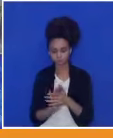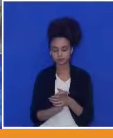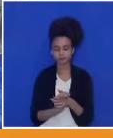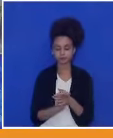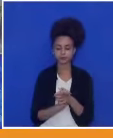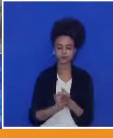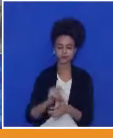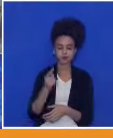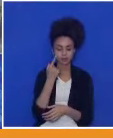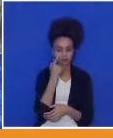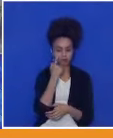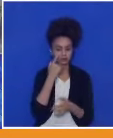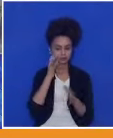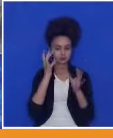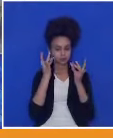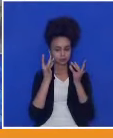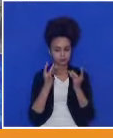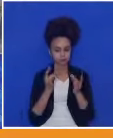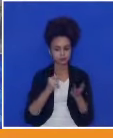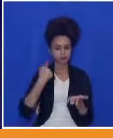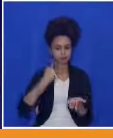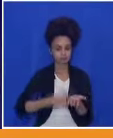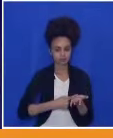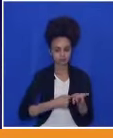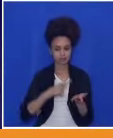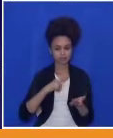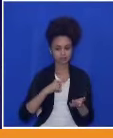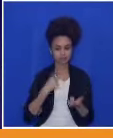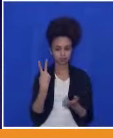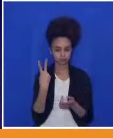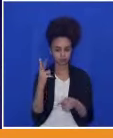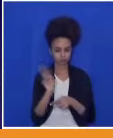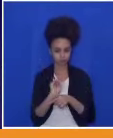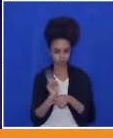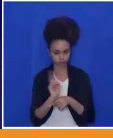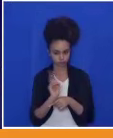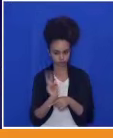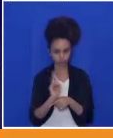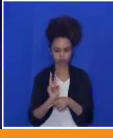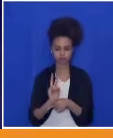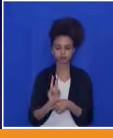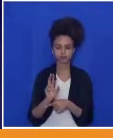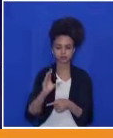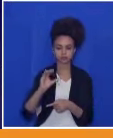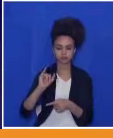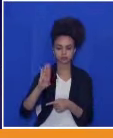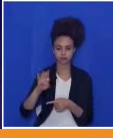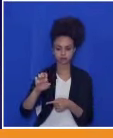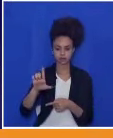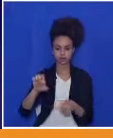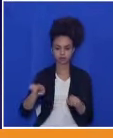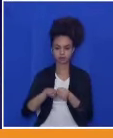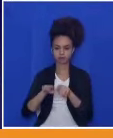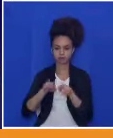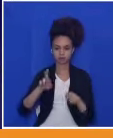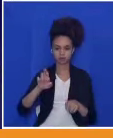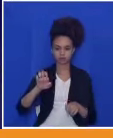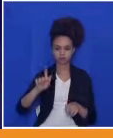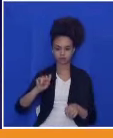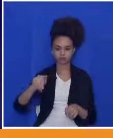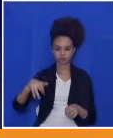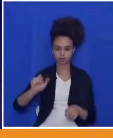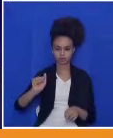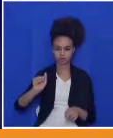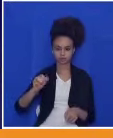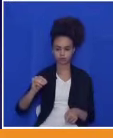validar cada procedimento desse sorteio da Lotomania, nossos auditores populares estão aqui atentos, a Cibele Soares e o